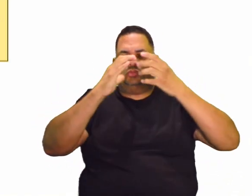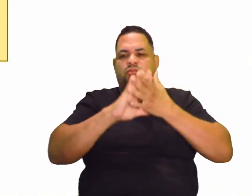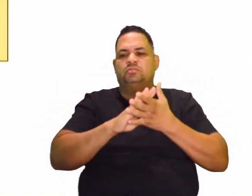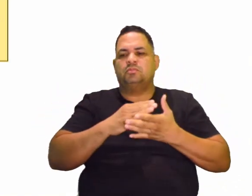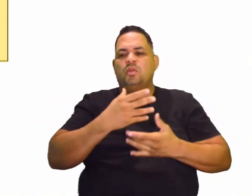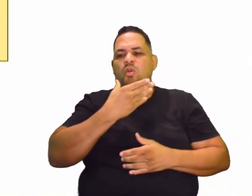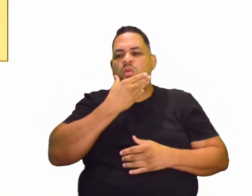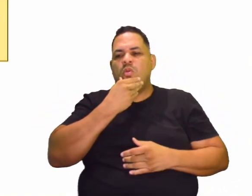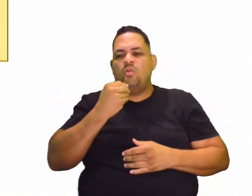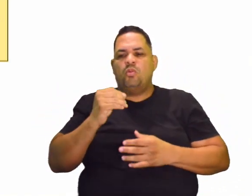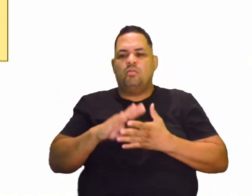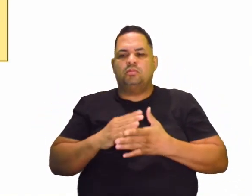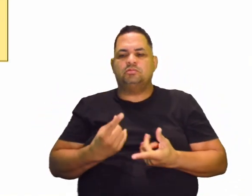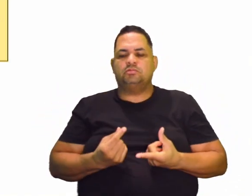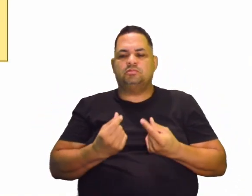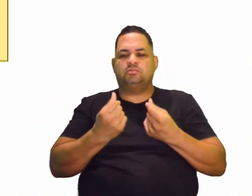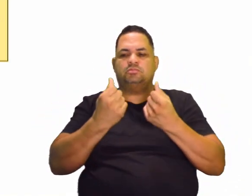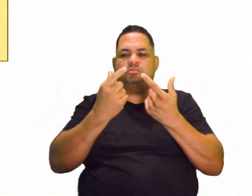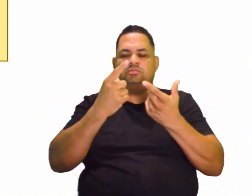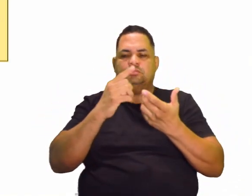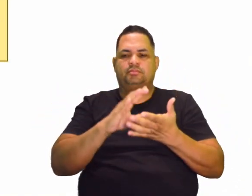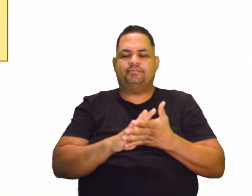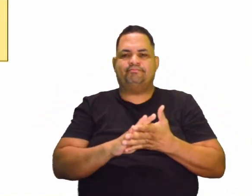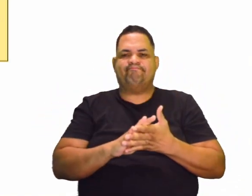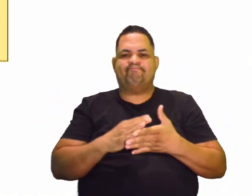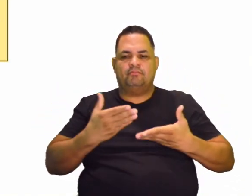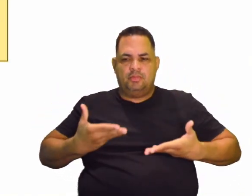Então, esses bustos feitos,